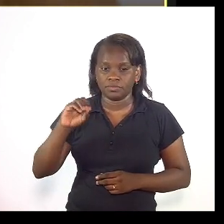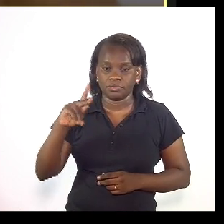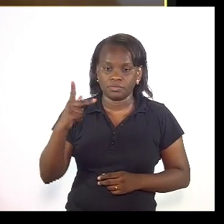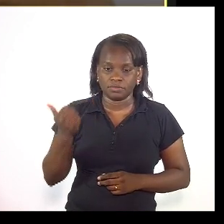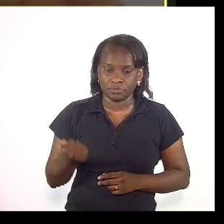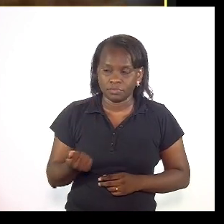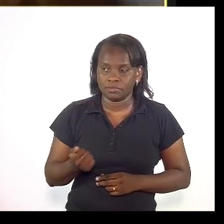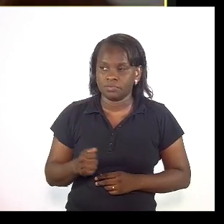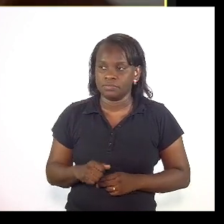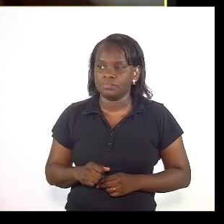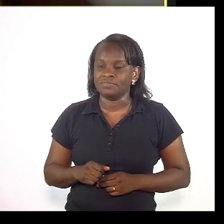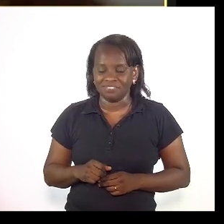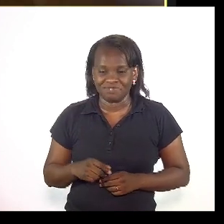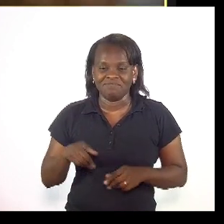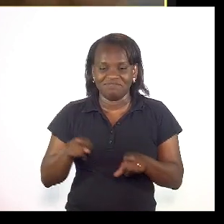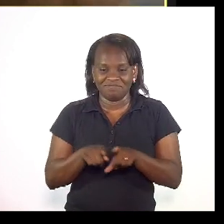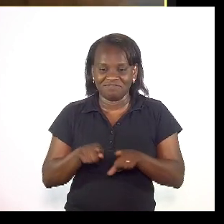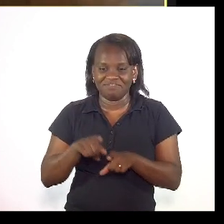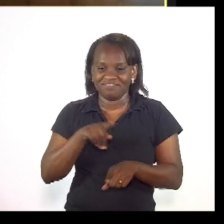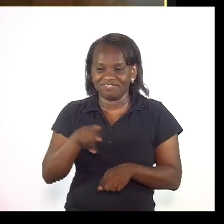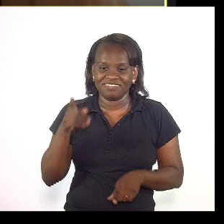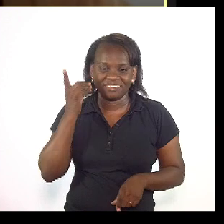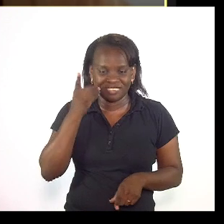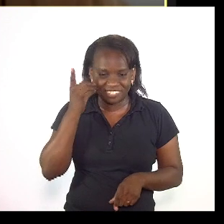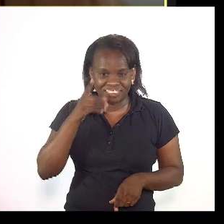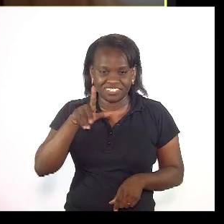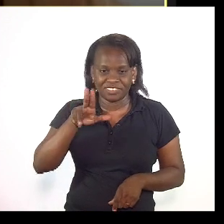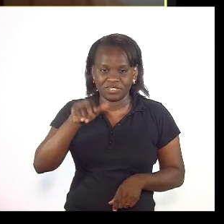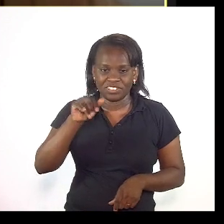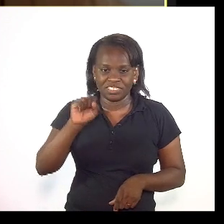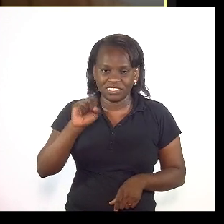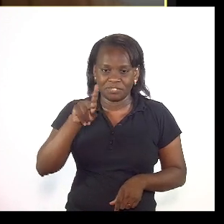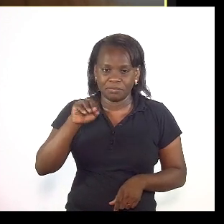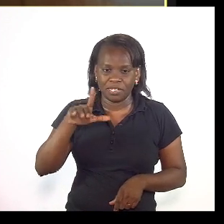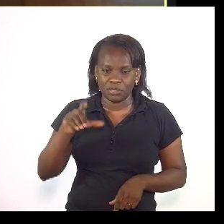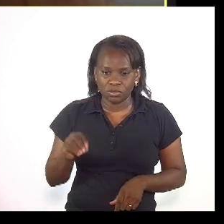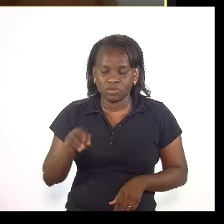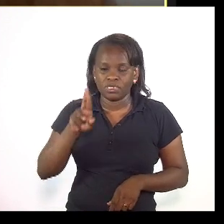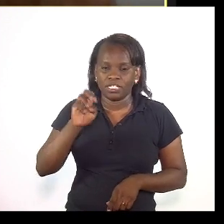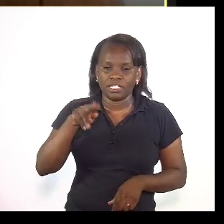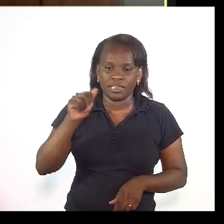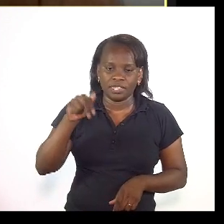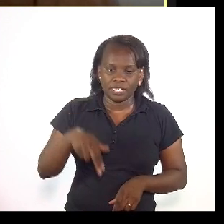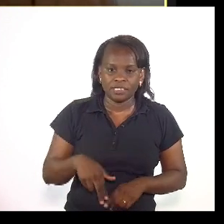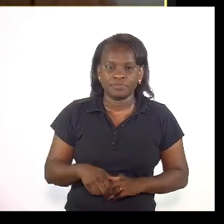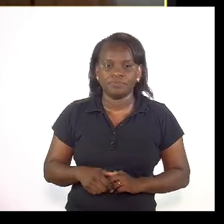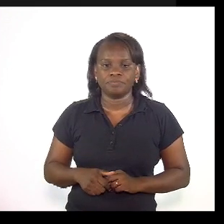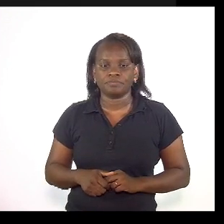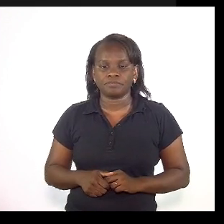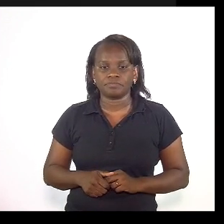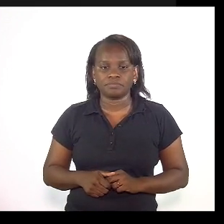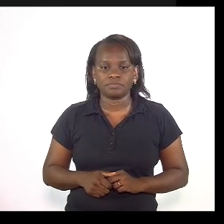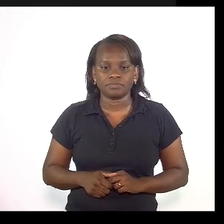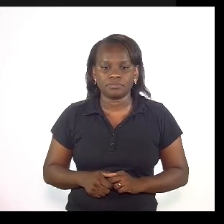e senhores deputados Luiz Paulo, Ana Ferreirinha,